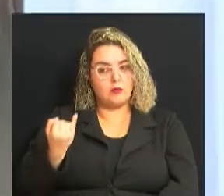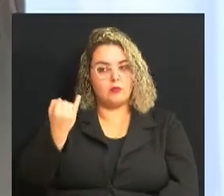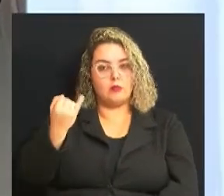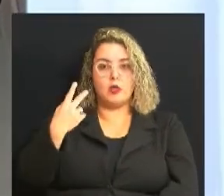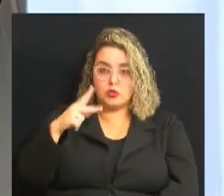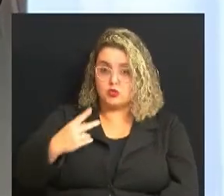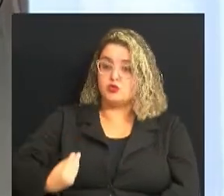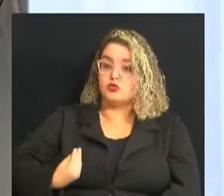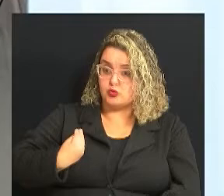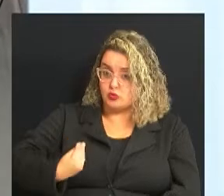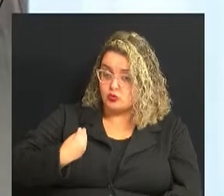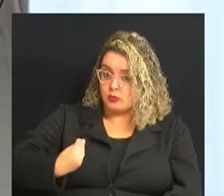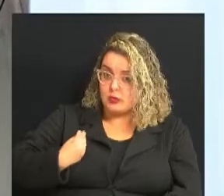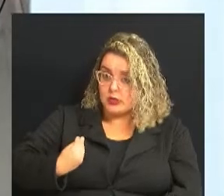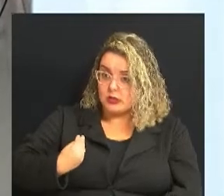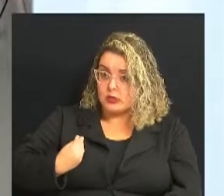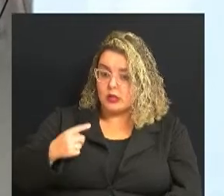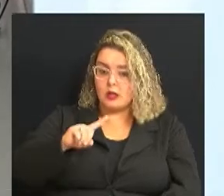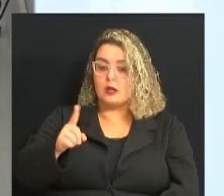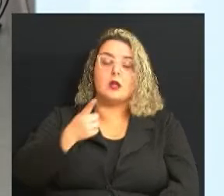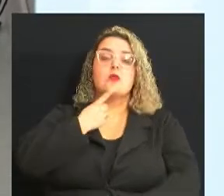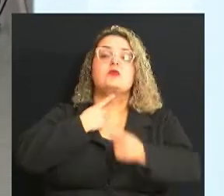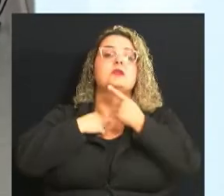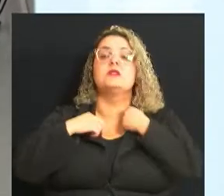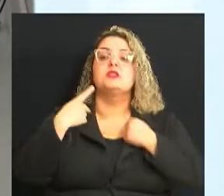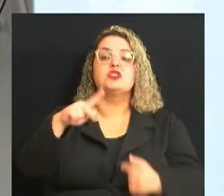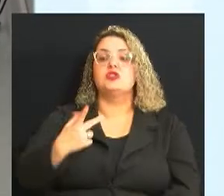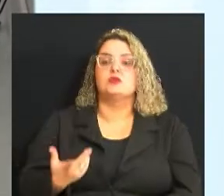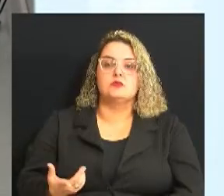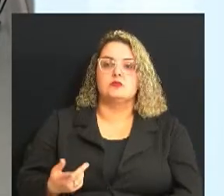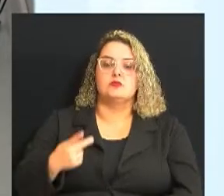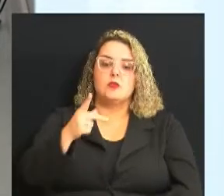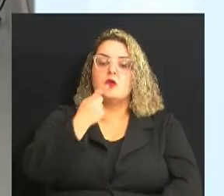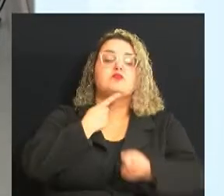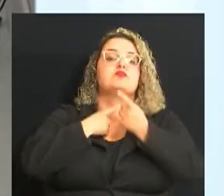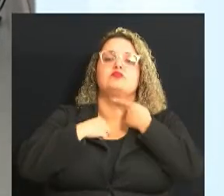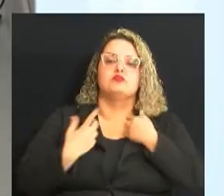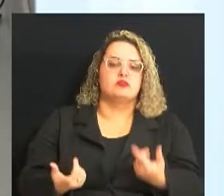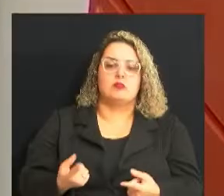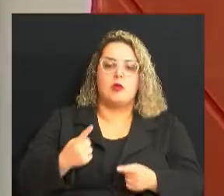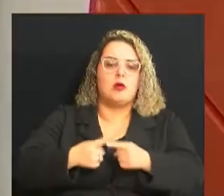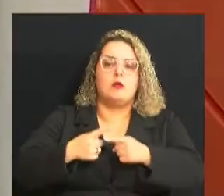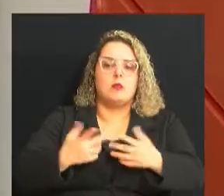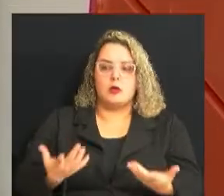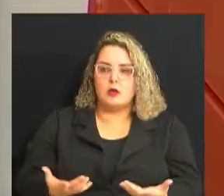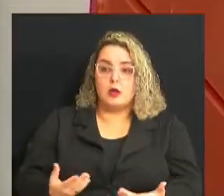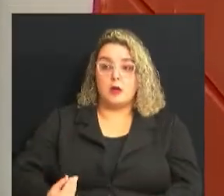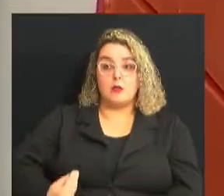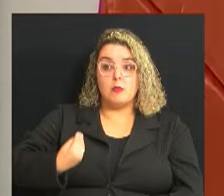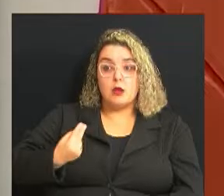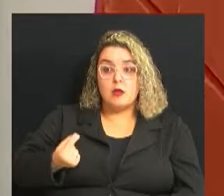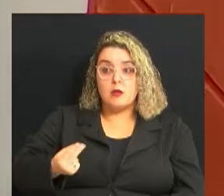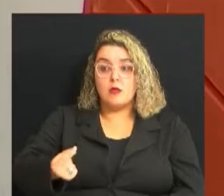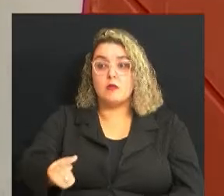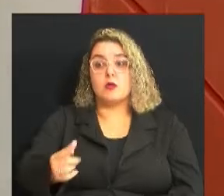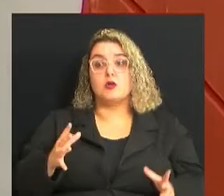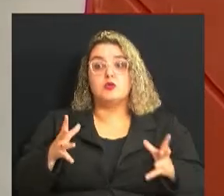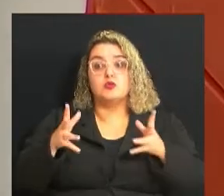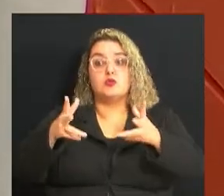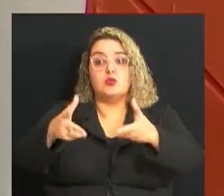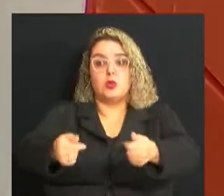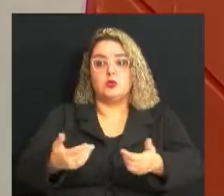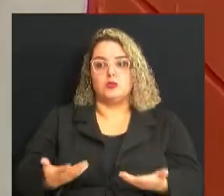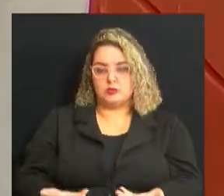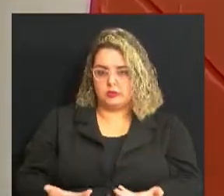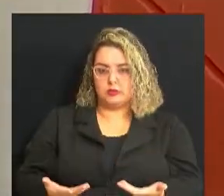vida, não é para o seu desejo, para o seu interesse ou para a sua condição, é para a vida coletiva,